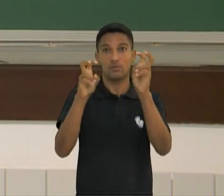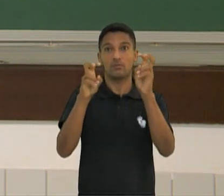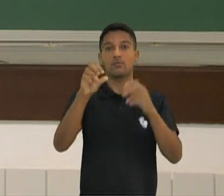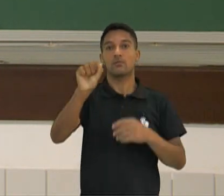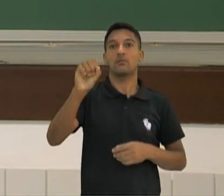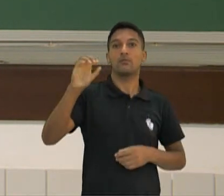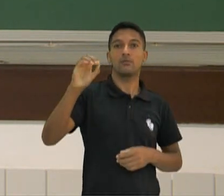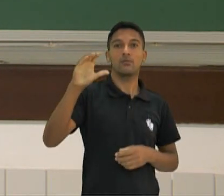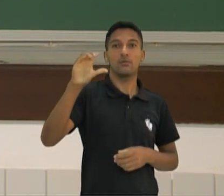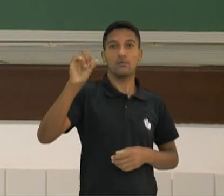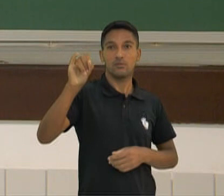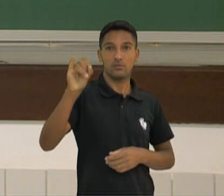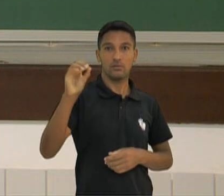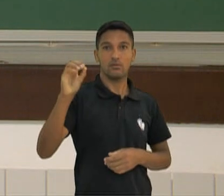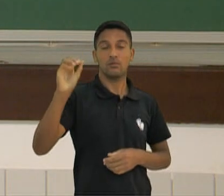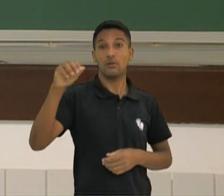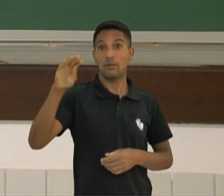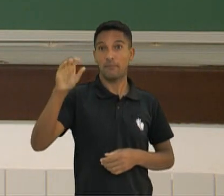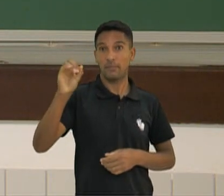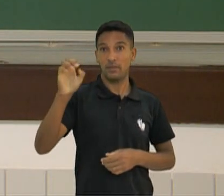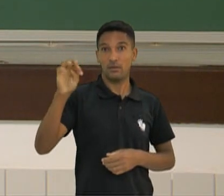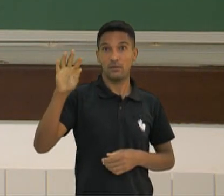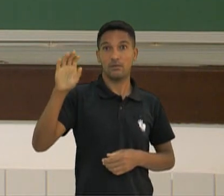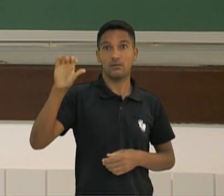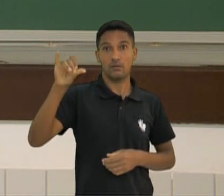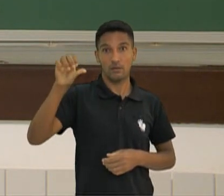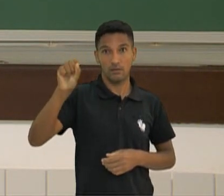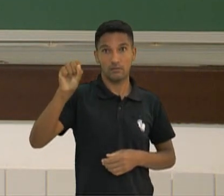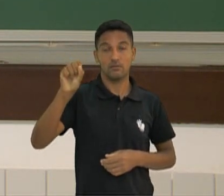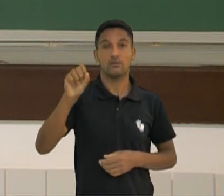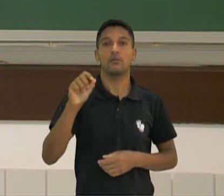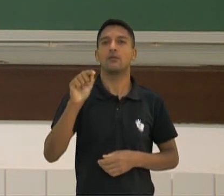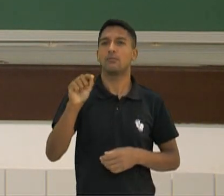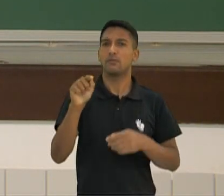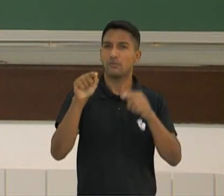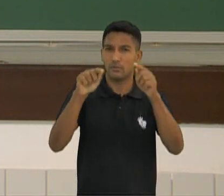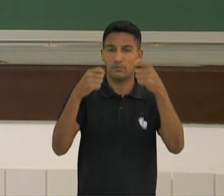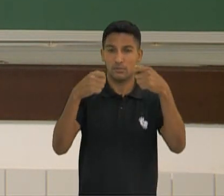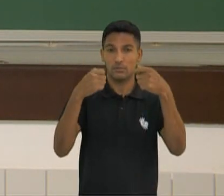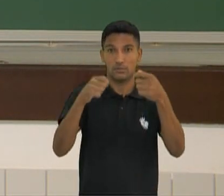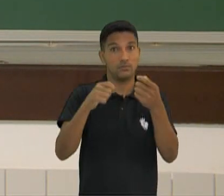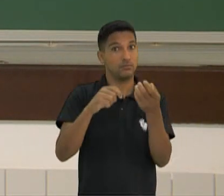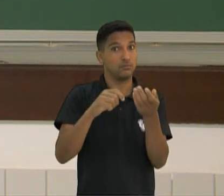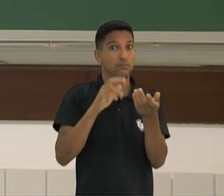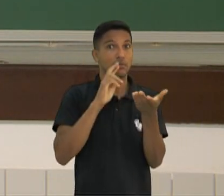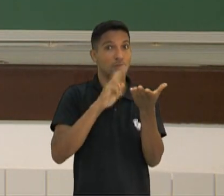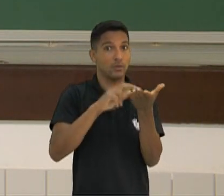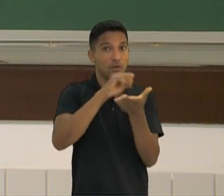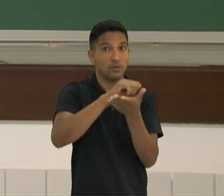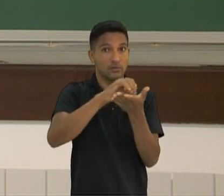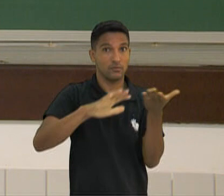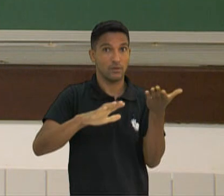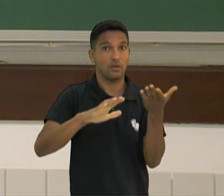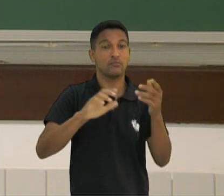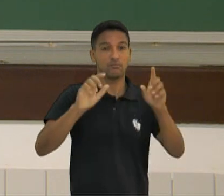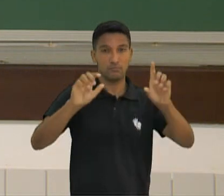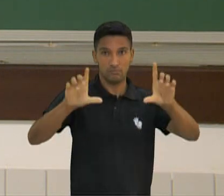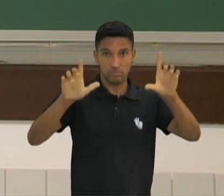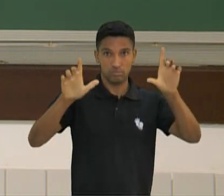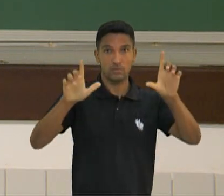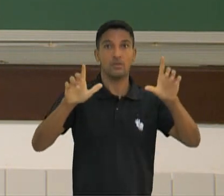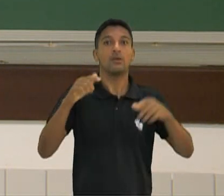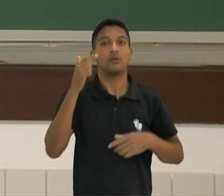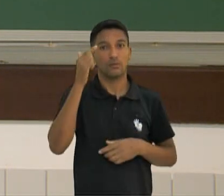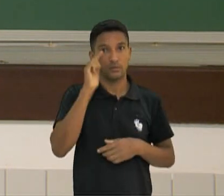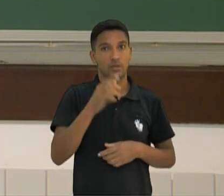não esqueçam, acessem o link número 1, executem a atividade e enviem, sua presença foi garantida. E aqueles probleminhas ligados